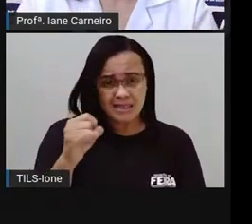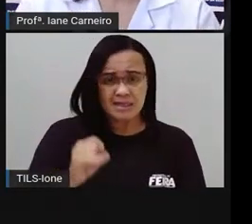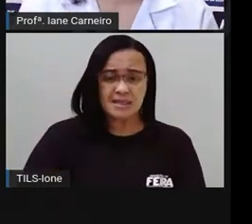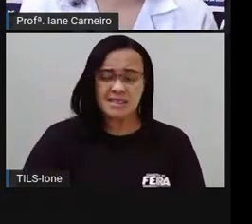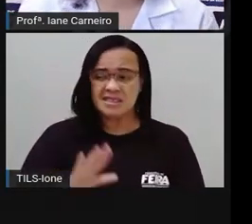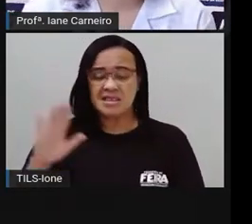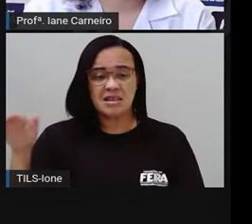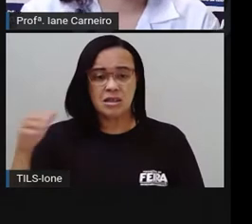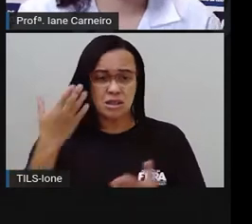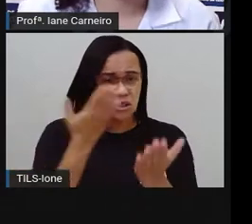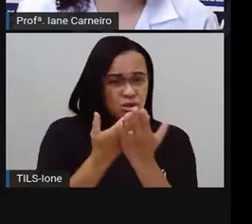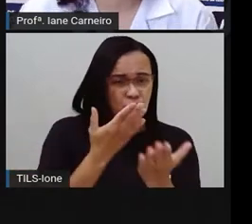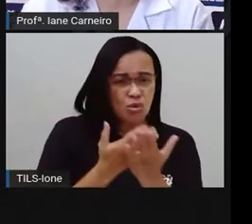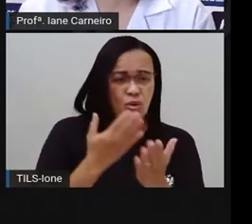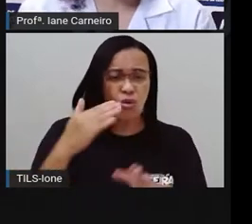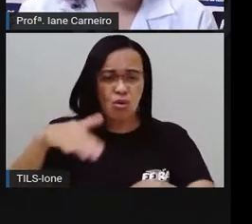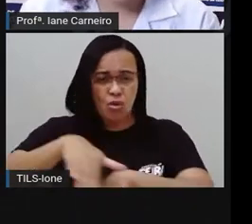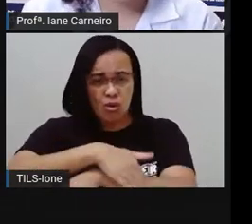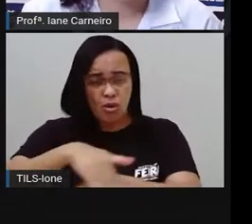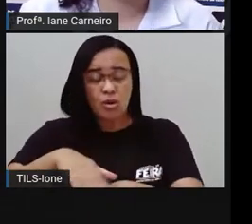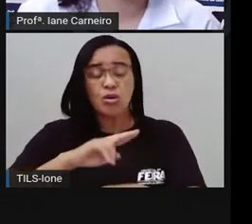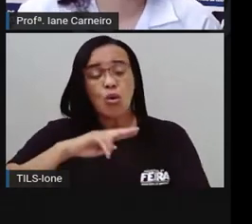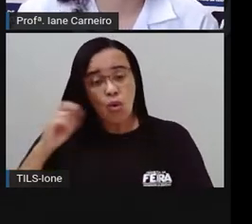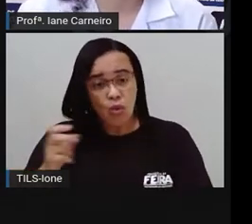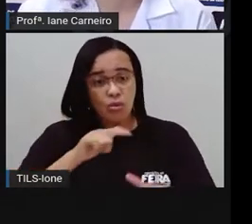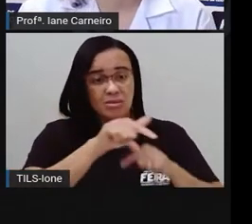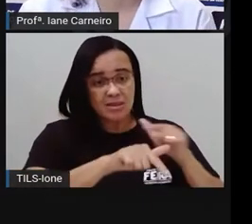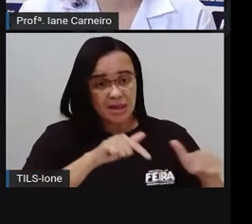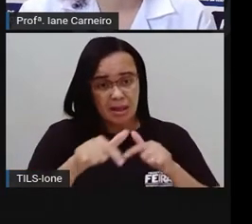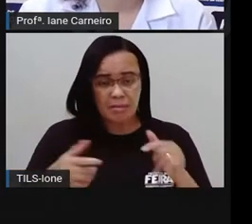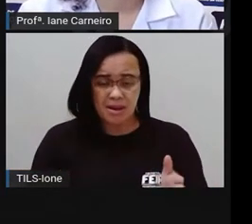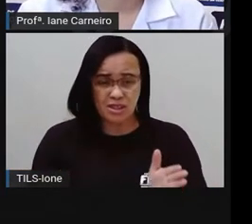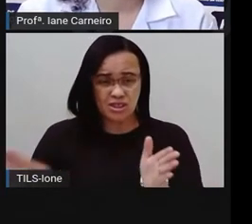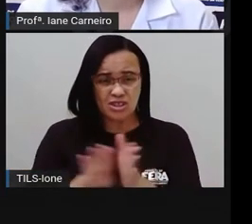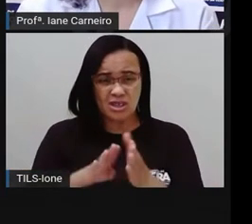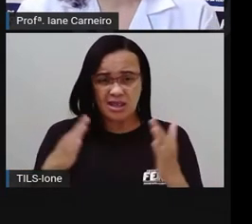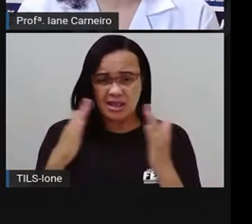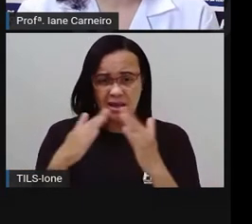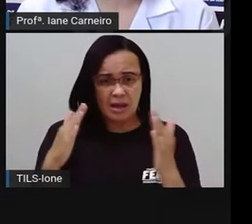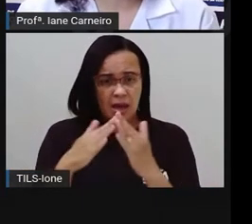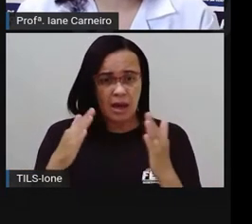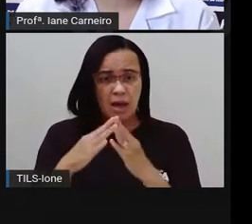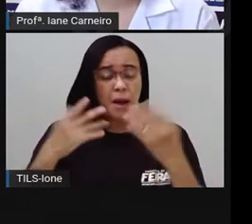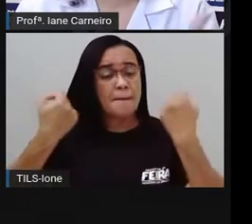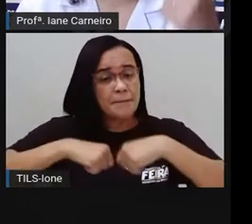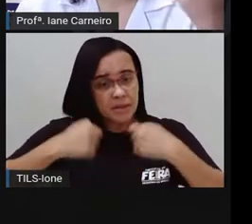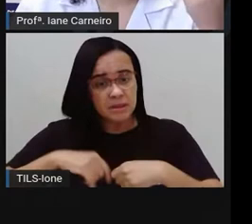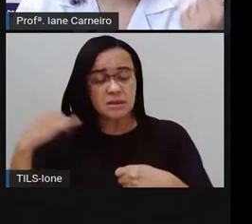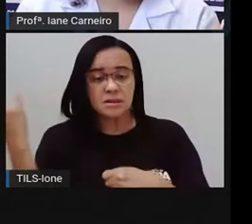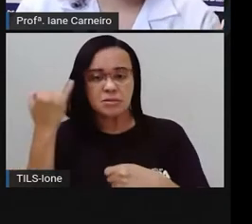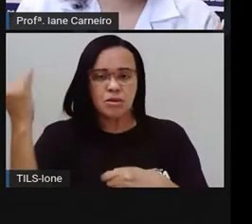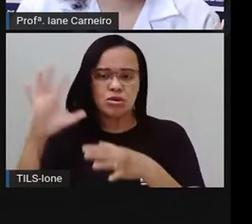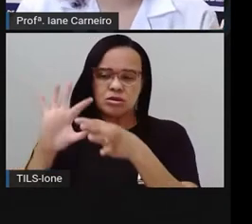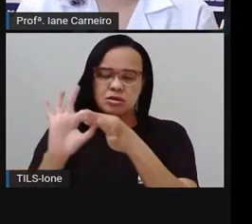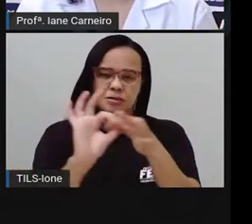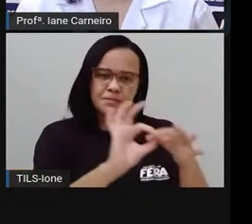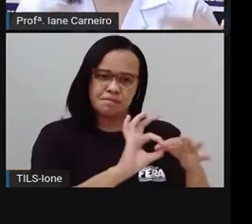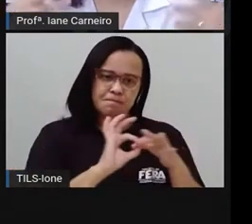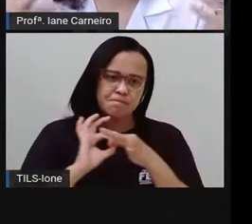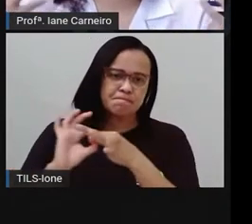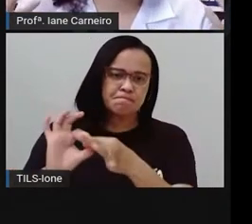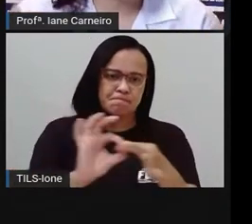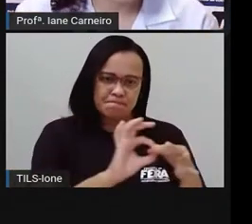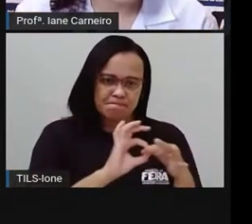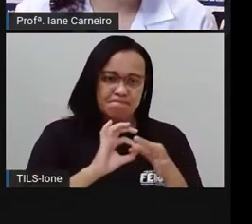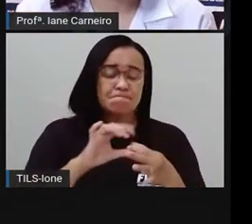harmonia junto com os nossos familiares, as pessoas que moram com a gente no lar. E aí, ó, para que isso aconteça, para que a